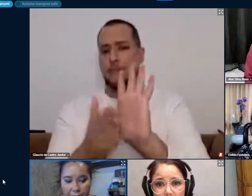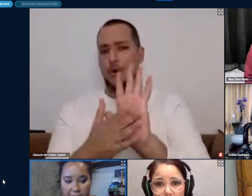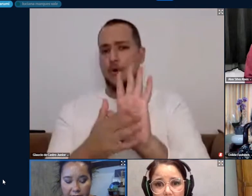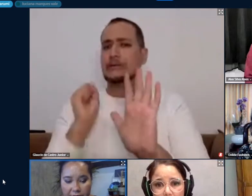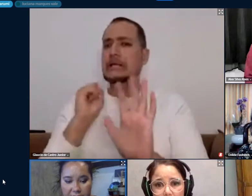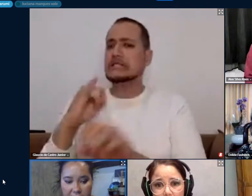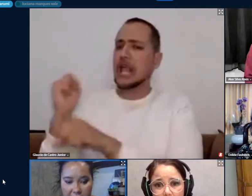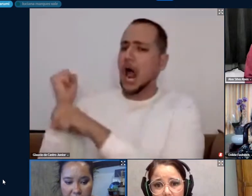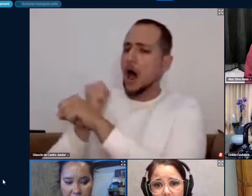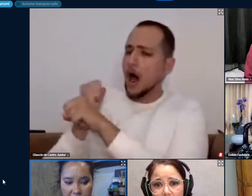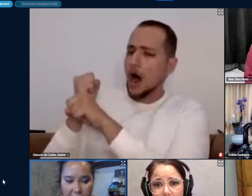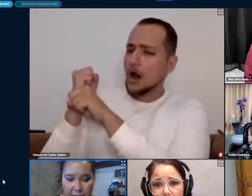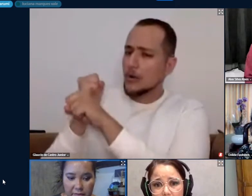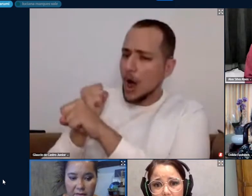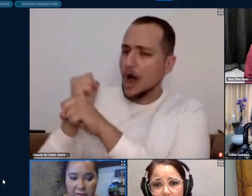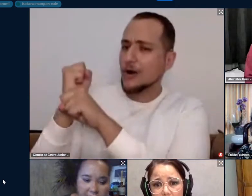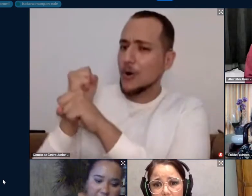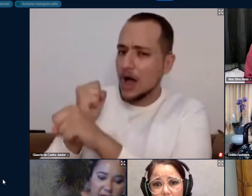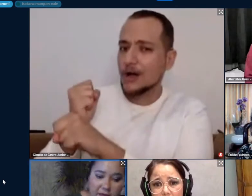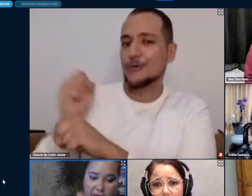Queria saber por que que você